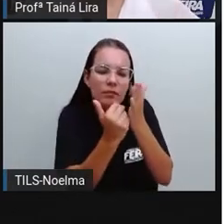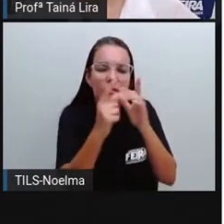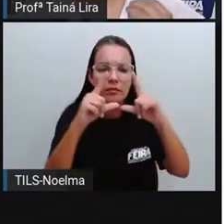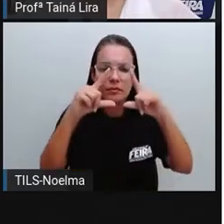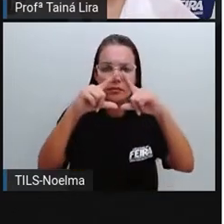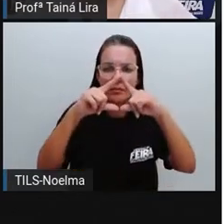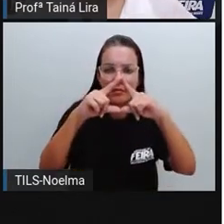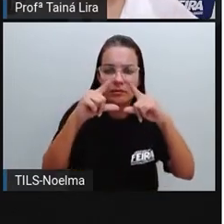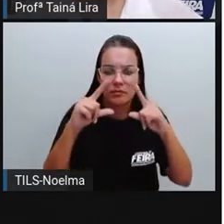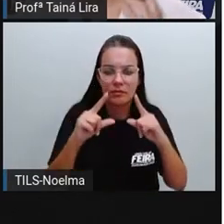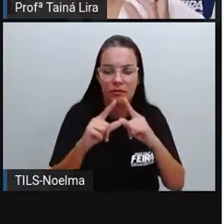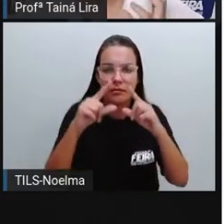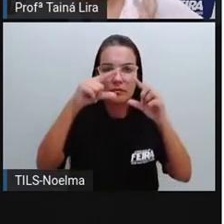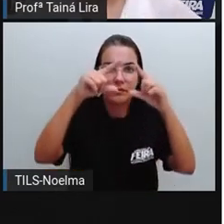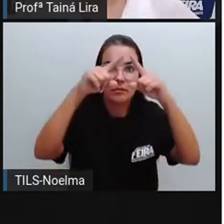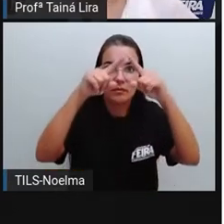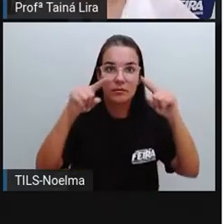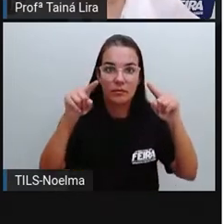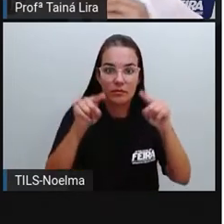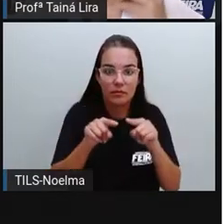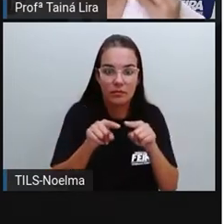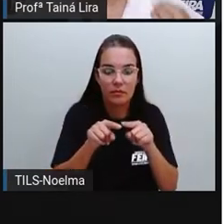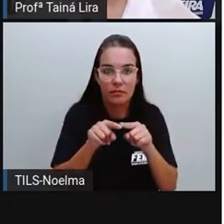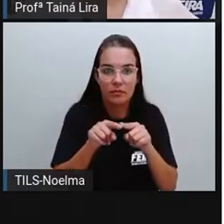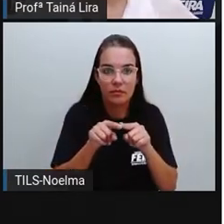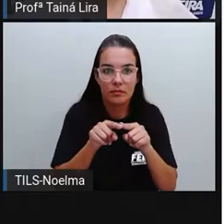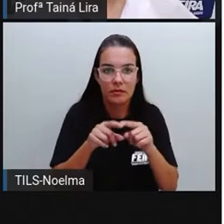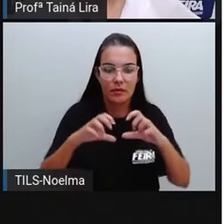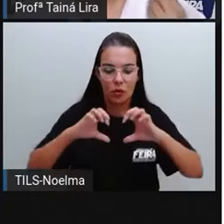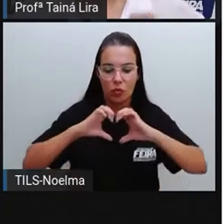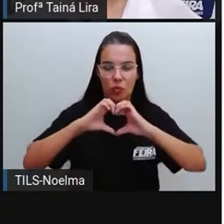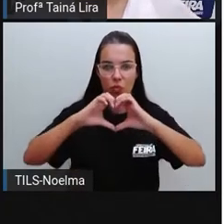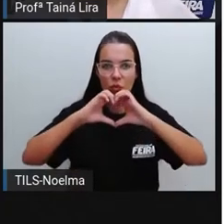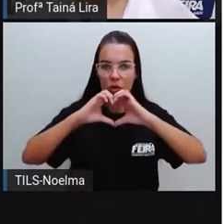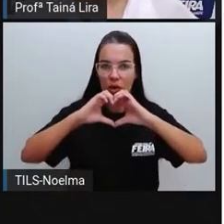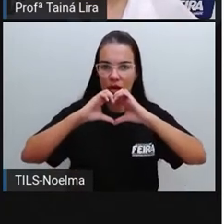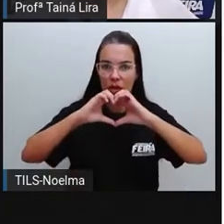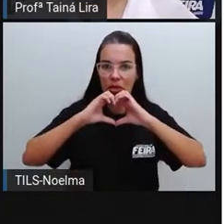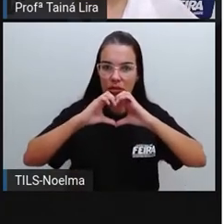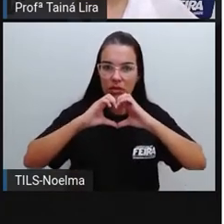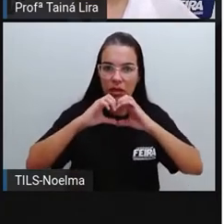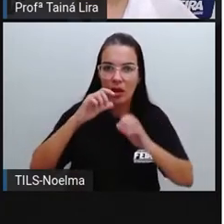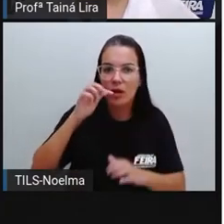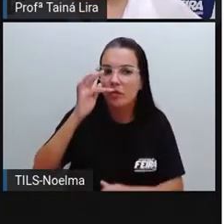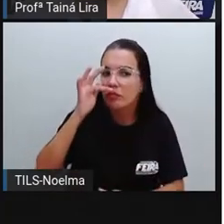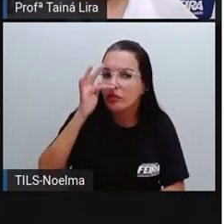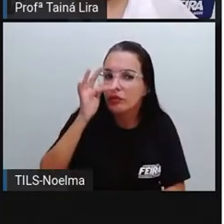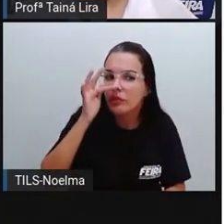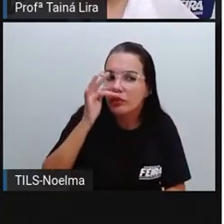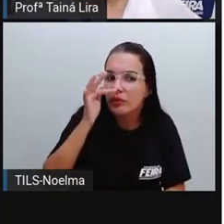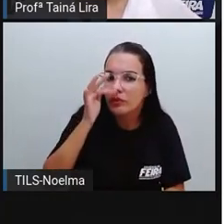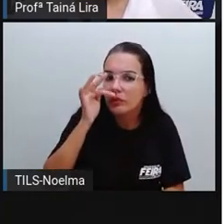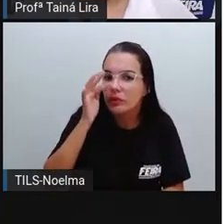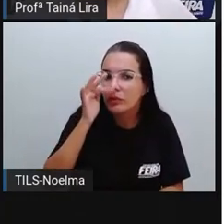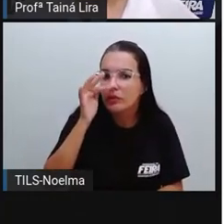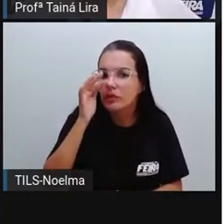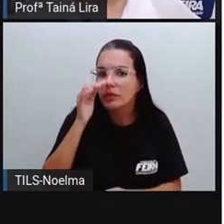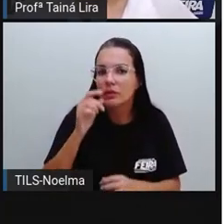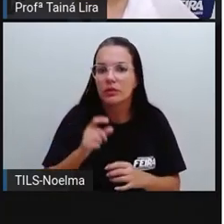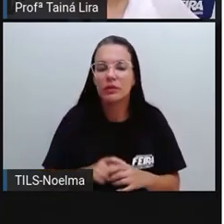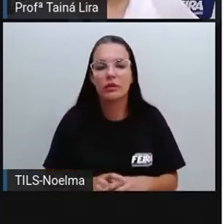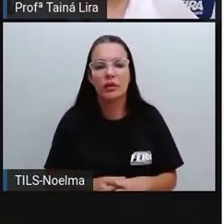temos quatro naipes aí no baralho que nós utilizamos no nosso dia a dia, tá